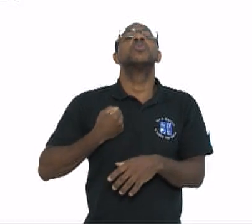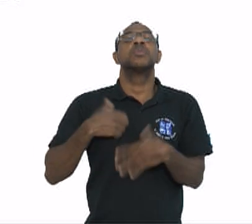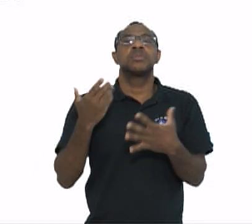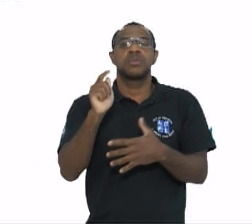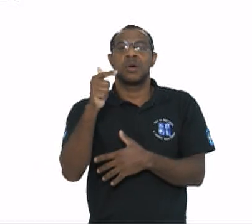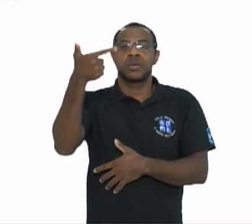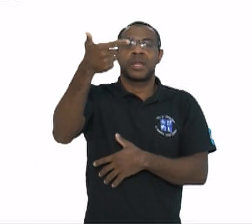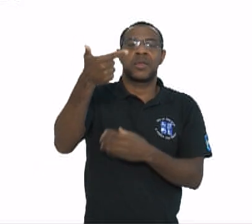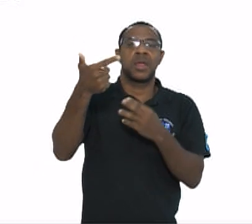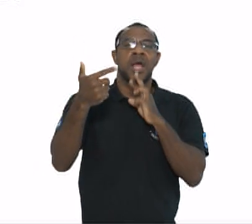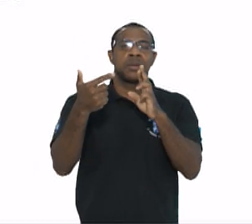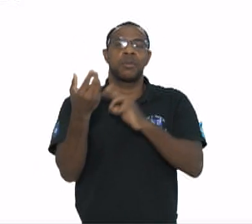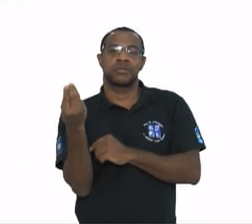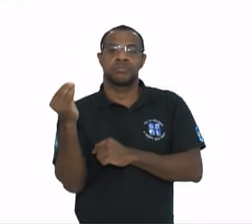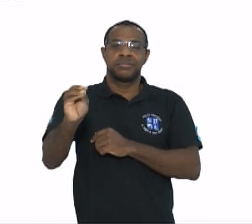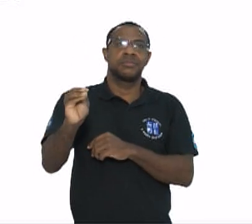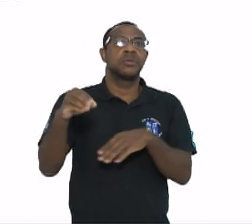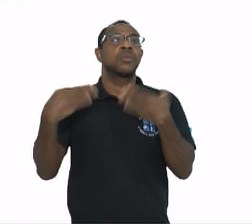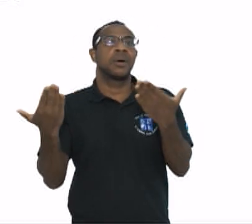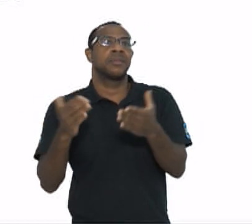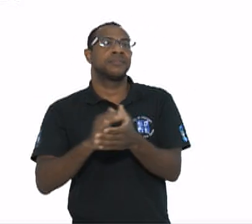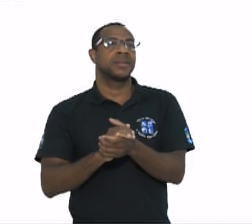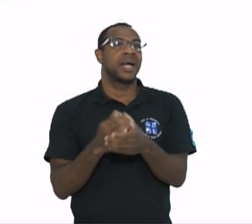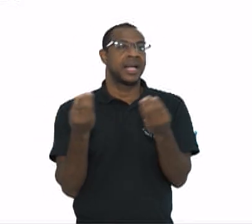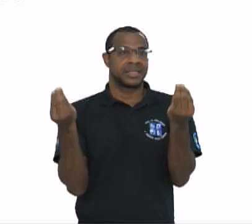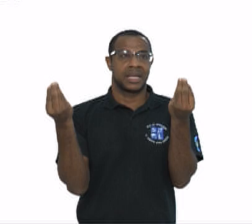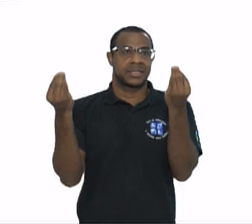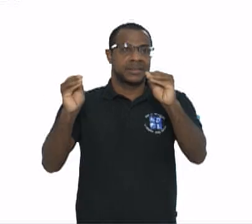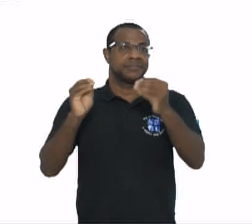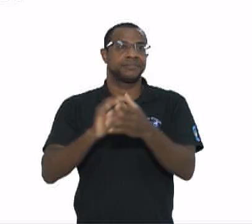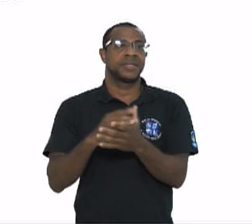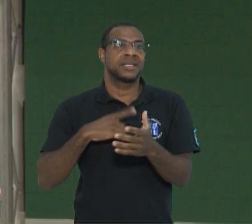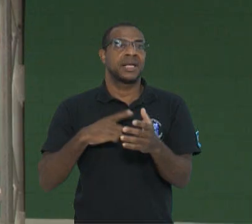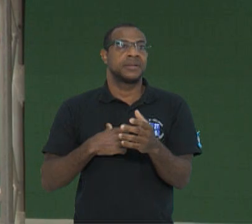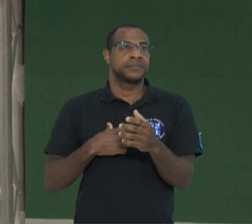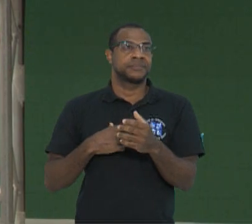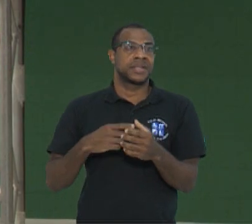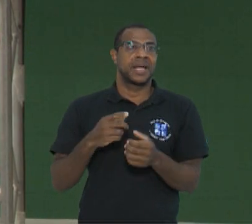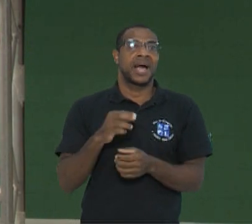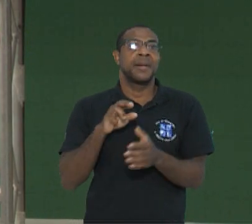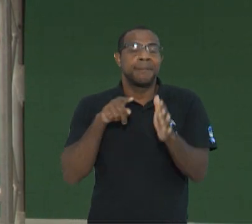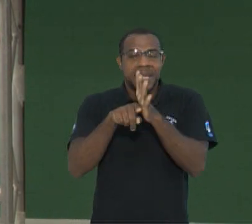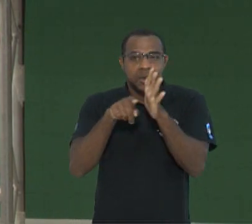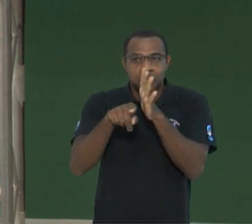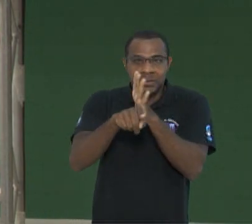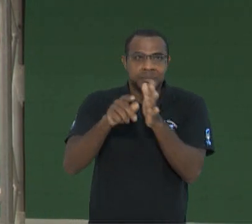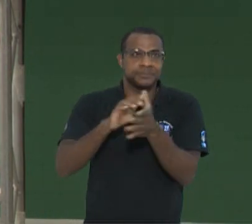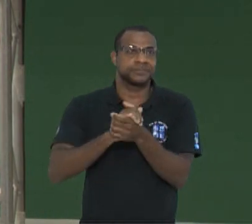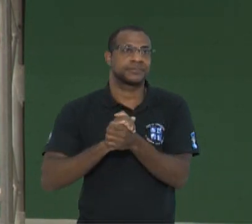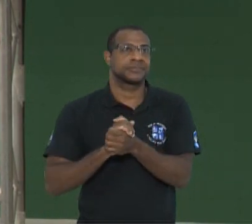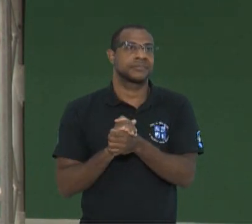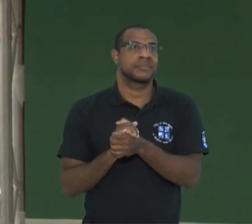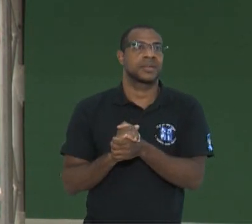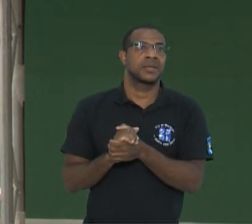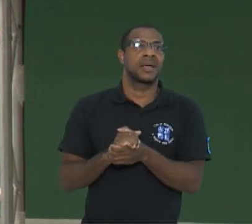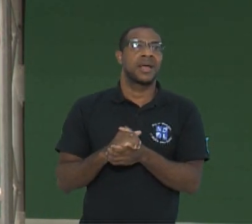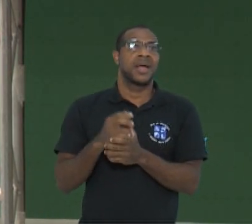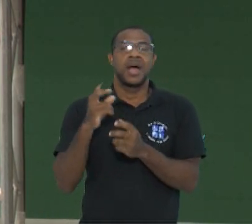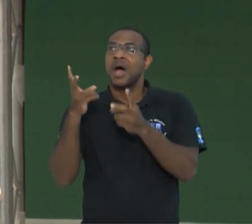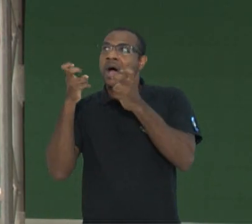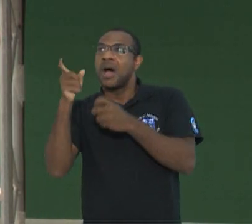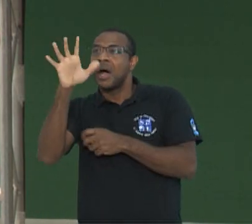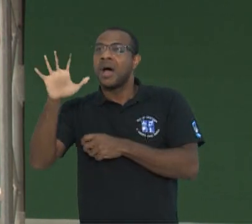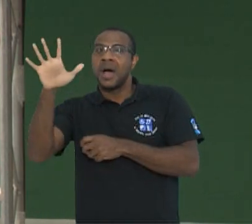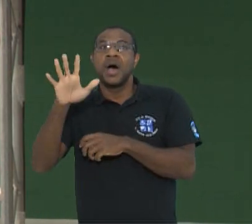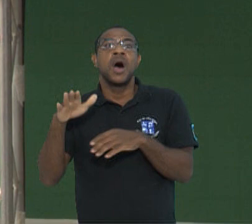os valores de a igual a 2, b igual a 5. E aí vem a pergunta: qual das equações que eu